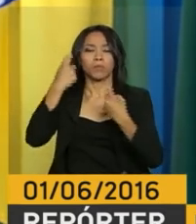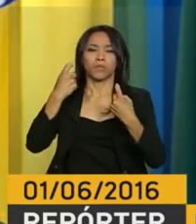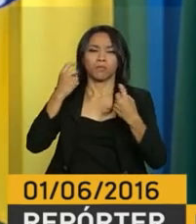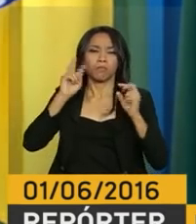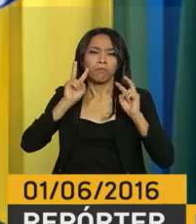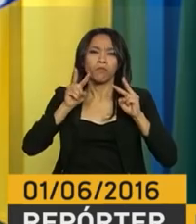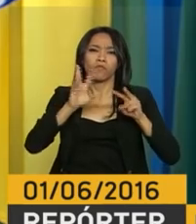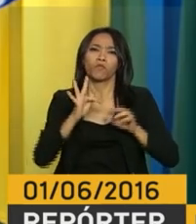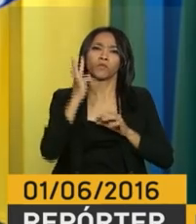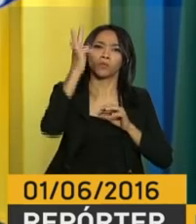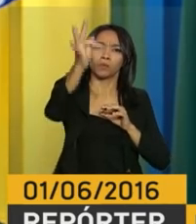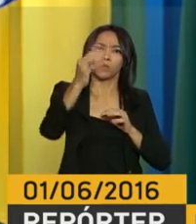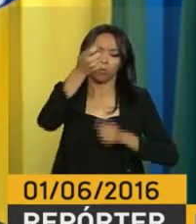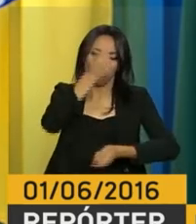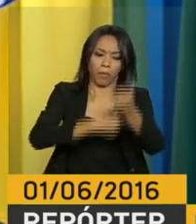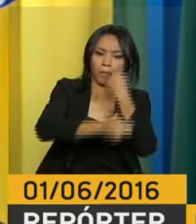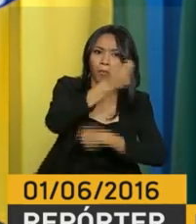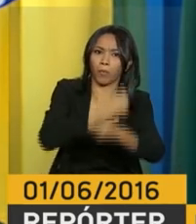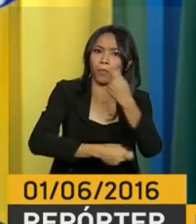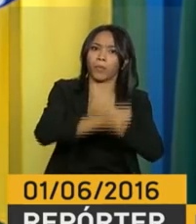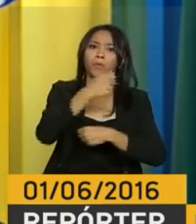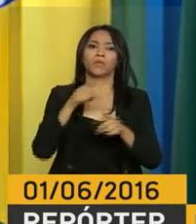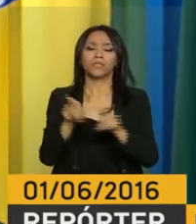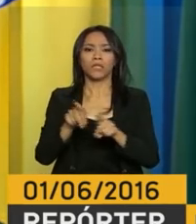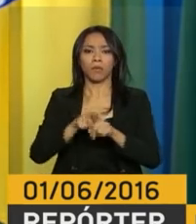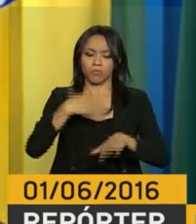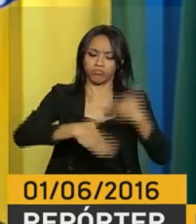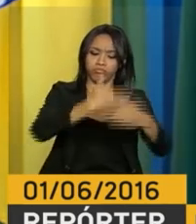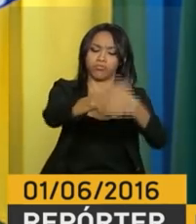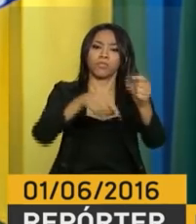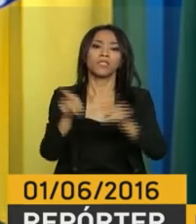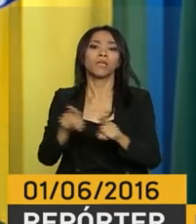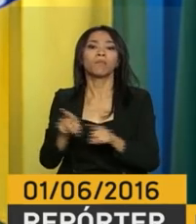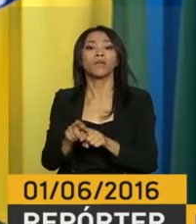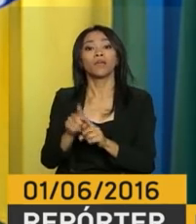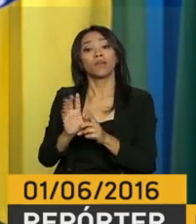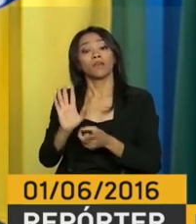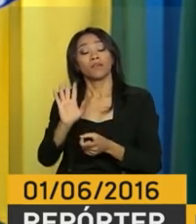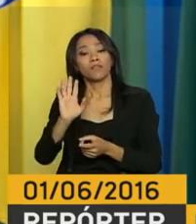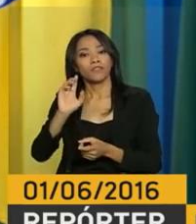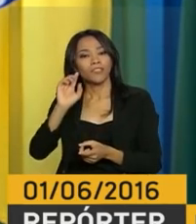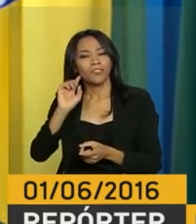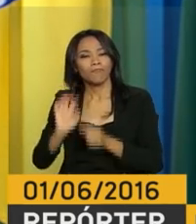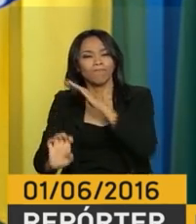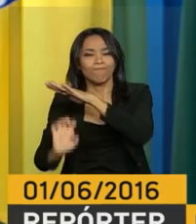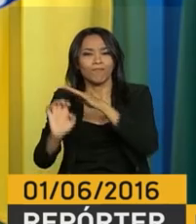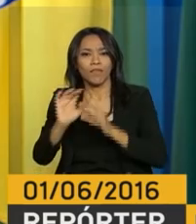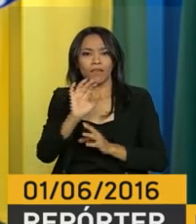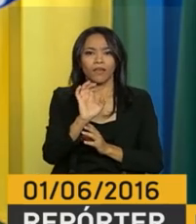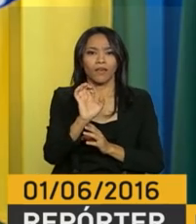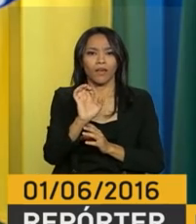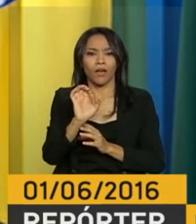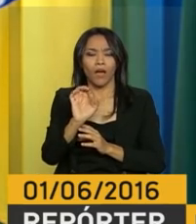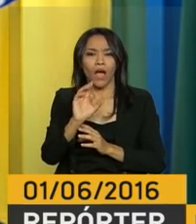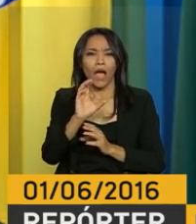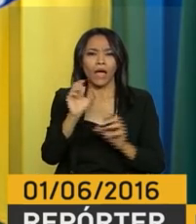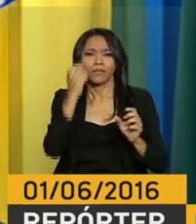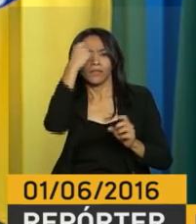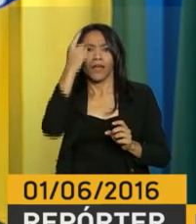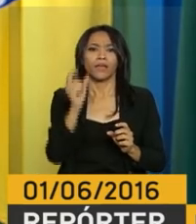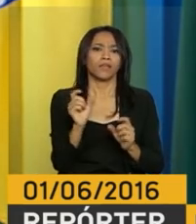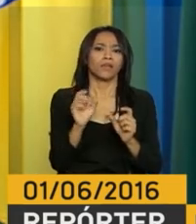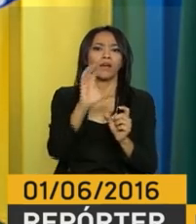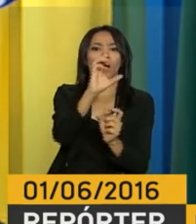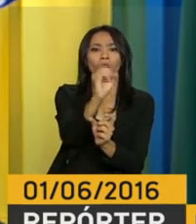o empreendedorismo e evidentemente pautado pela ideia de ordem a ideia de ordem é uma ideia